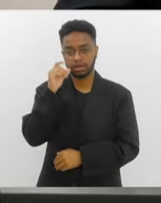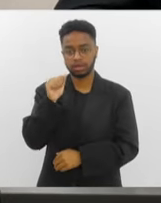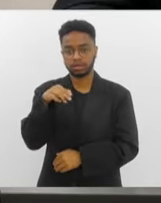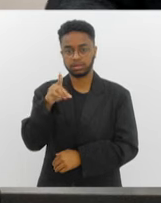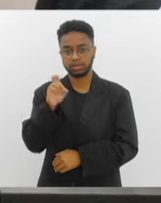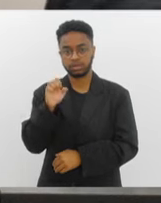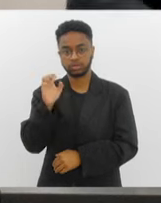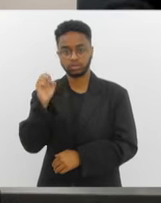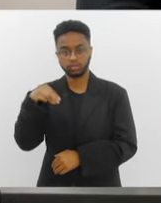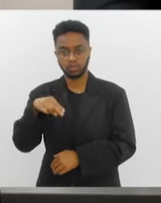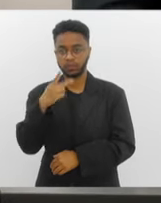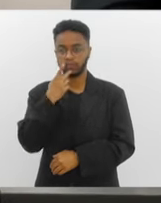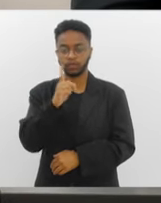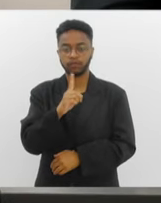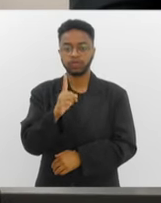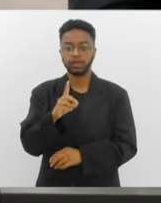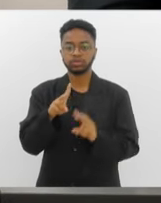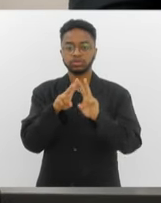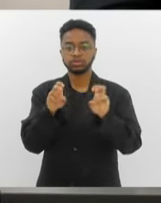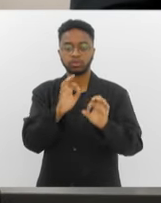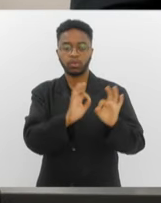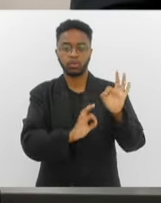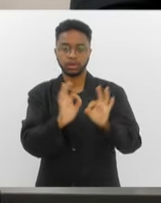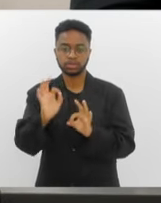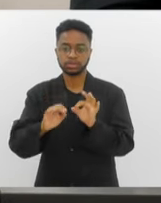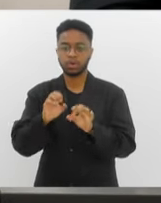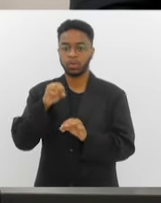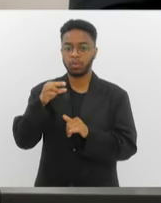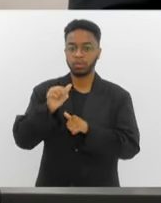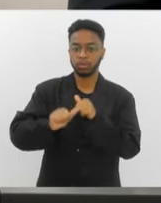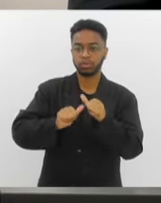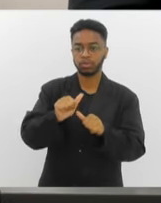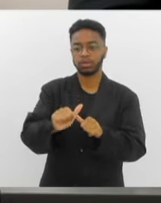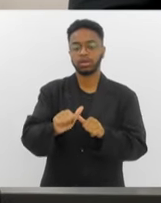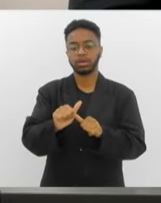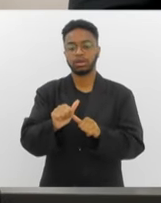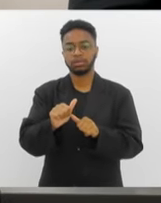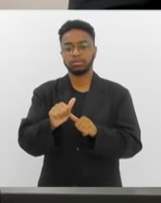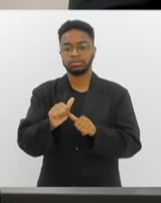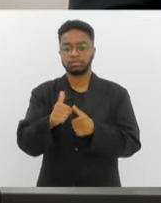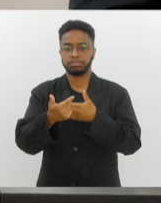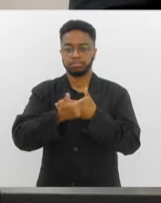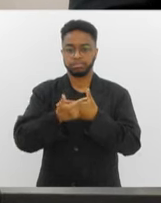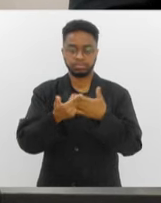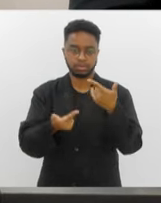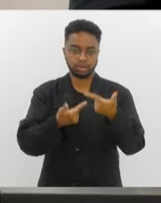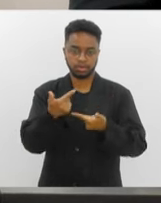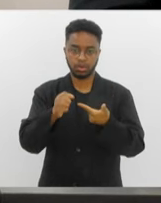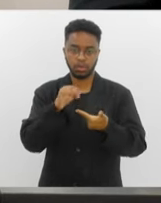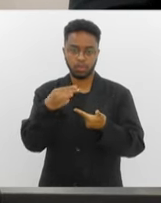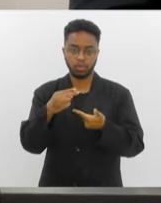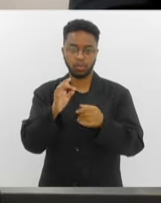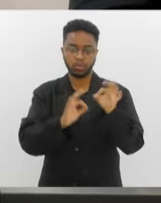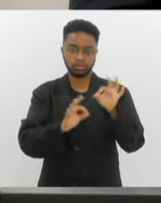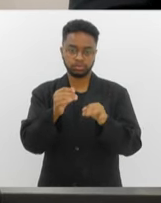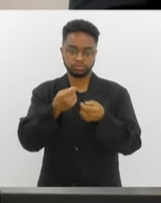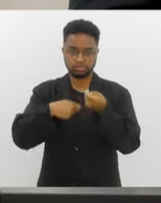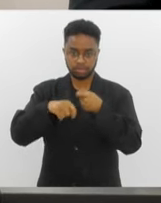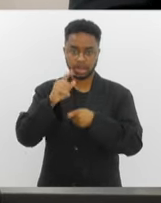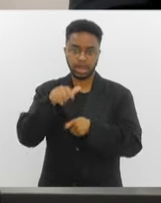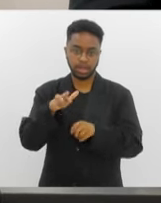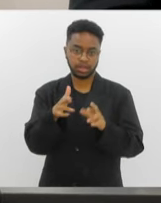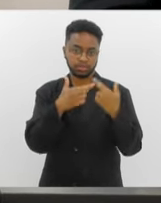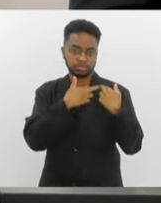dispõe sobre organização de cargos, alteração de cargo, organização administrativa do Estado, que aí sim é